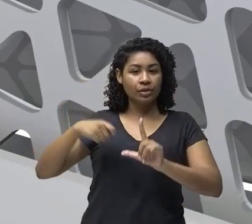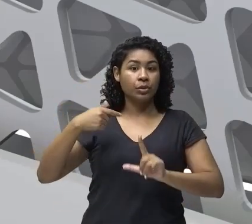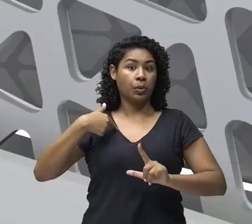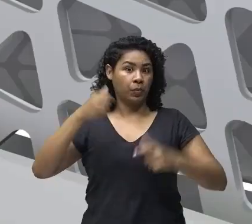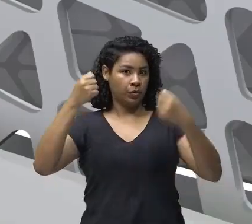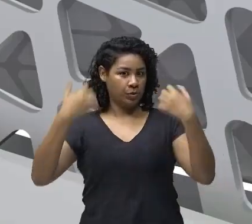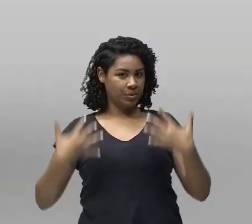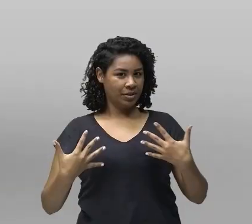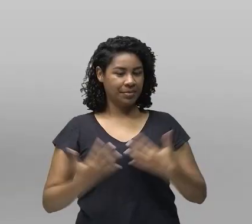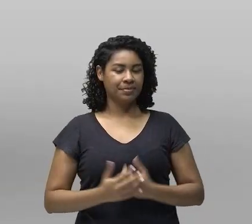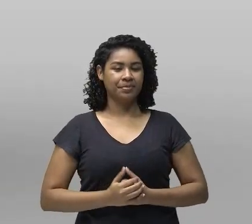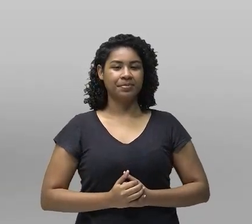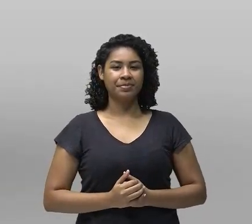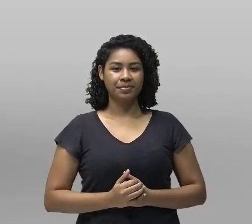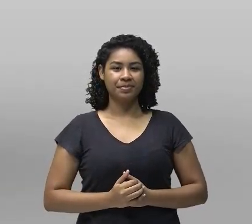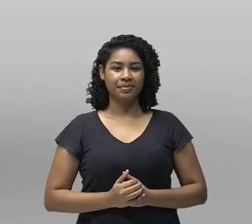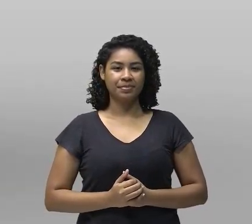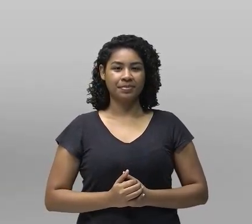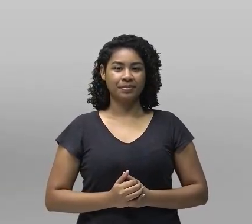explicação? Vamos lá!